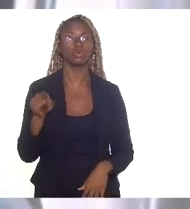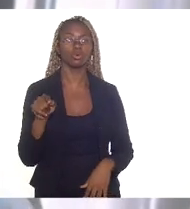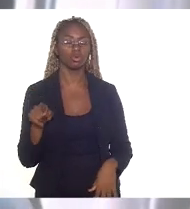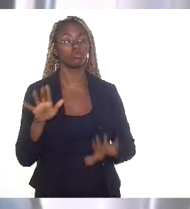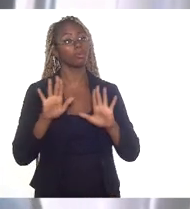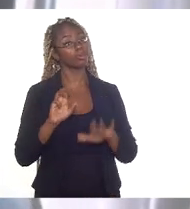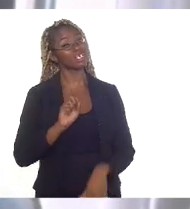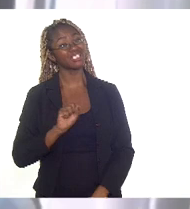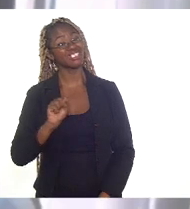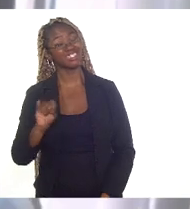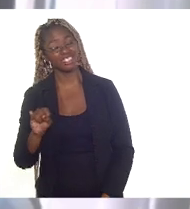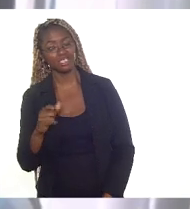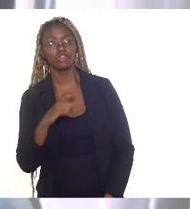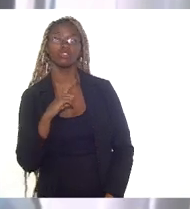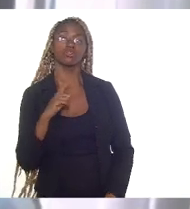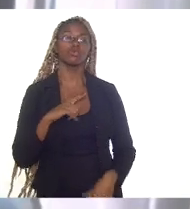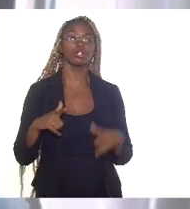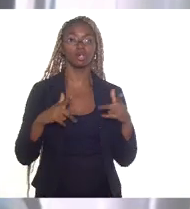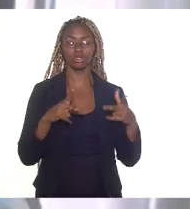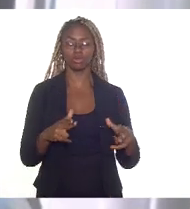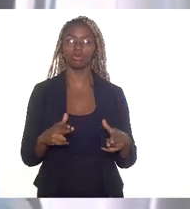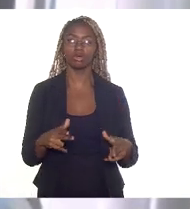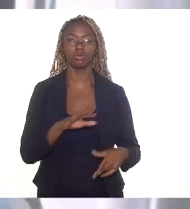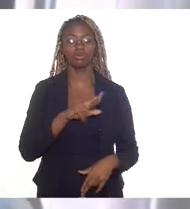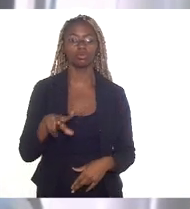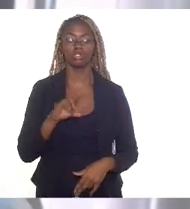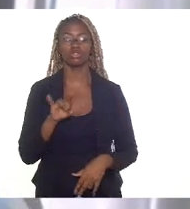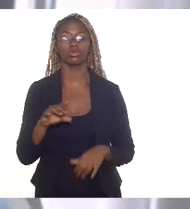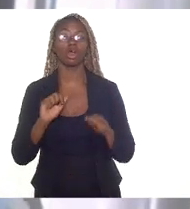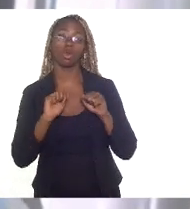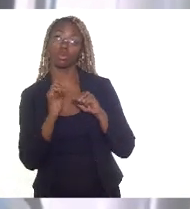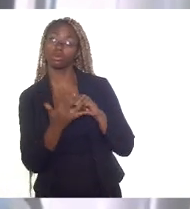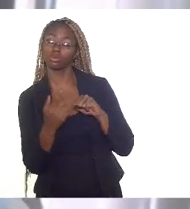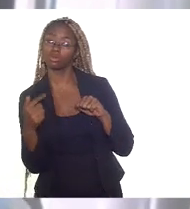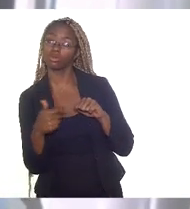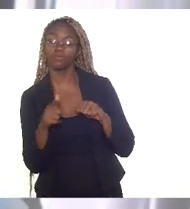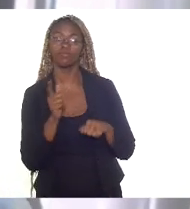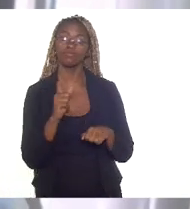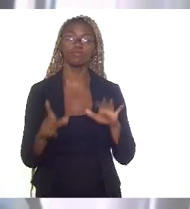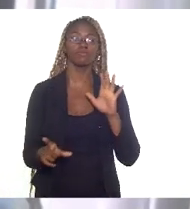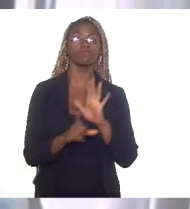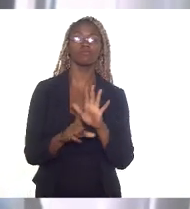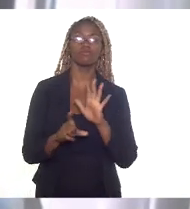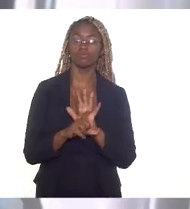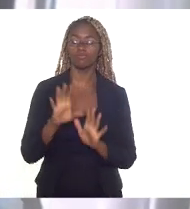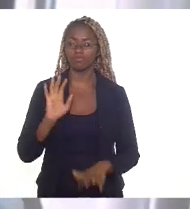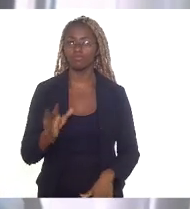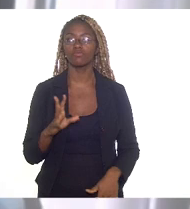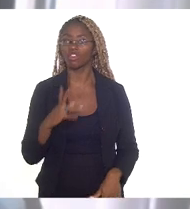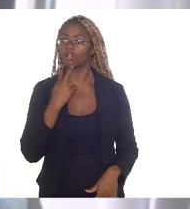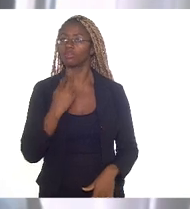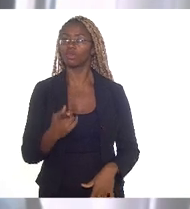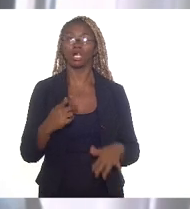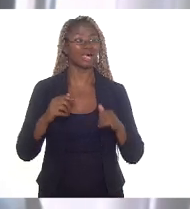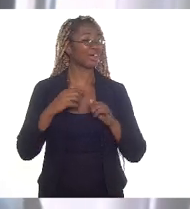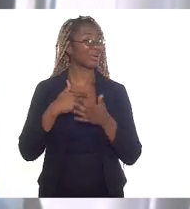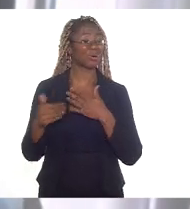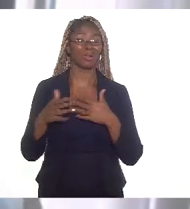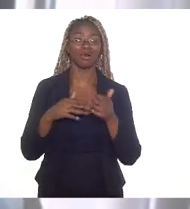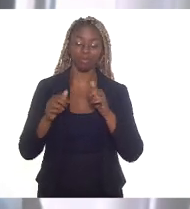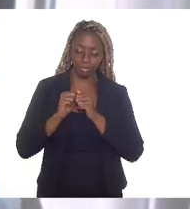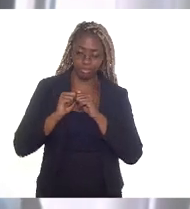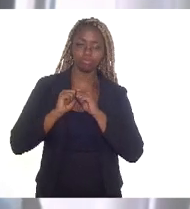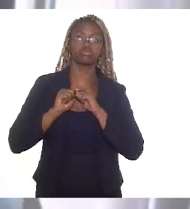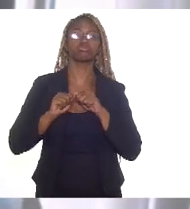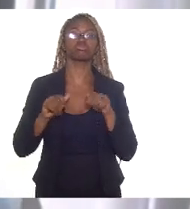novamente, Márcio, algum tipo de situação como essa, não apenas em relação à Covid, a lei já preventivamente assegurou esse princípio que agora consagrado com